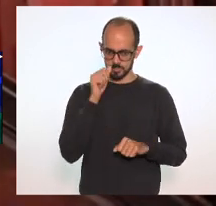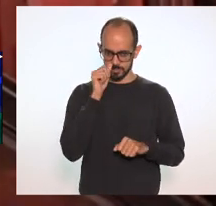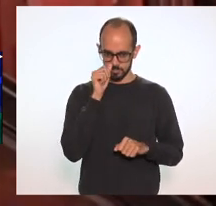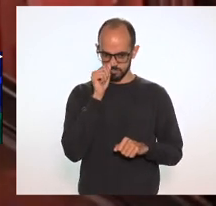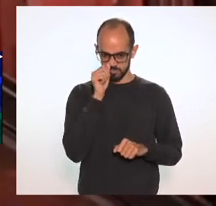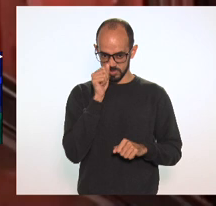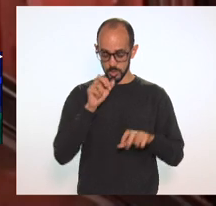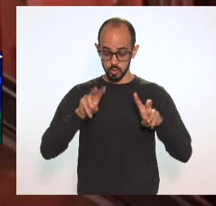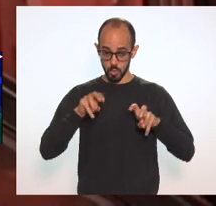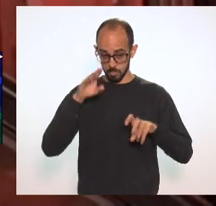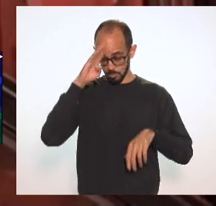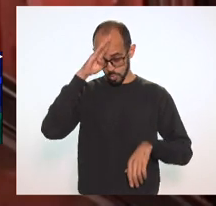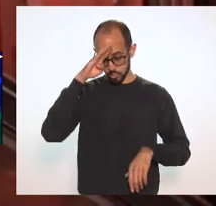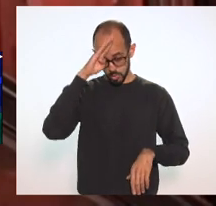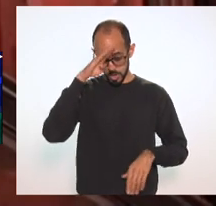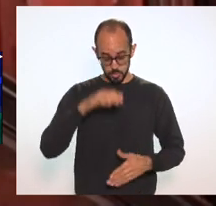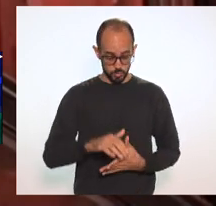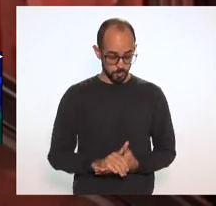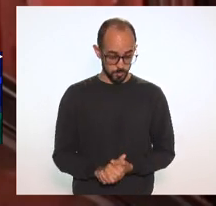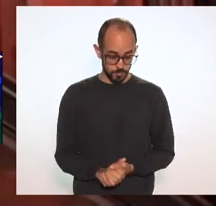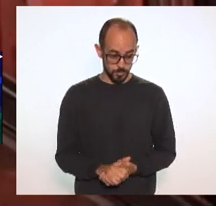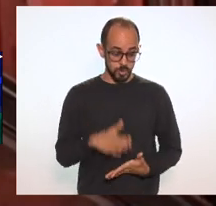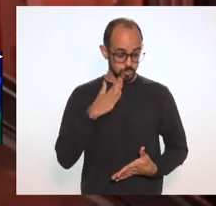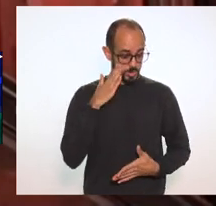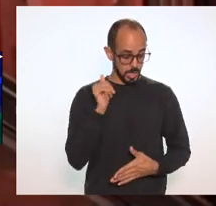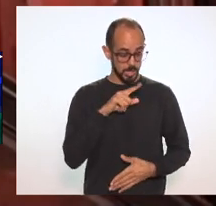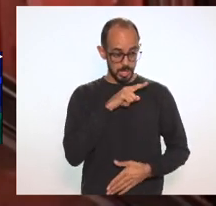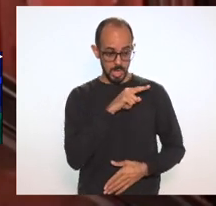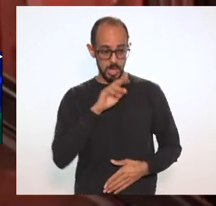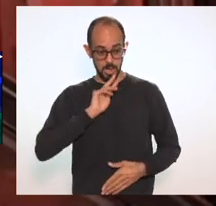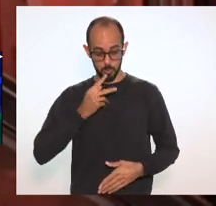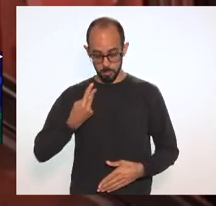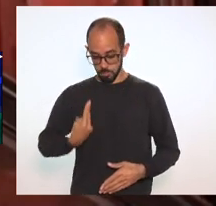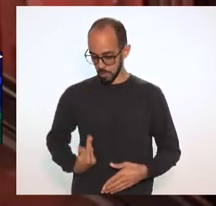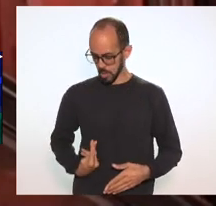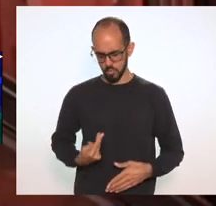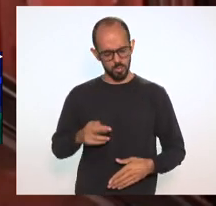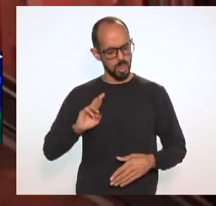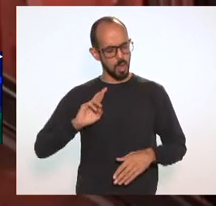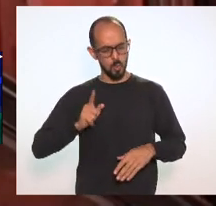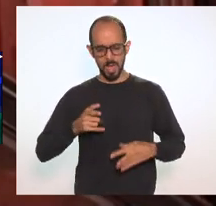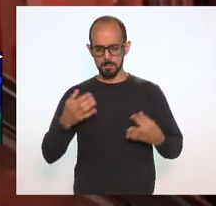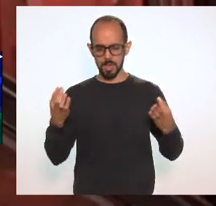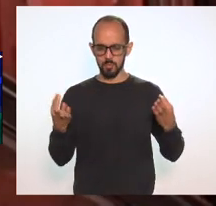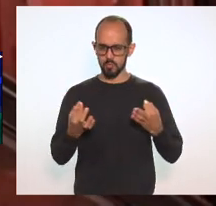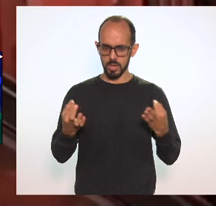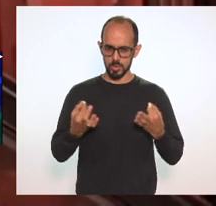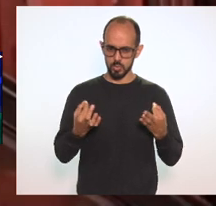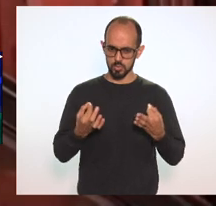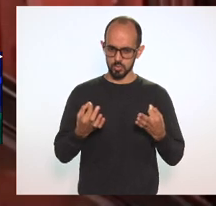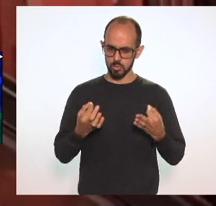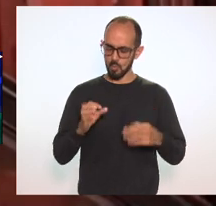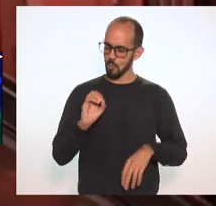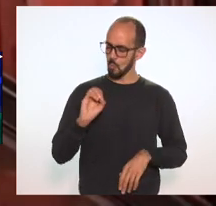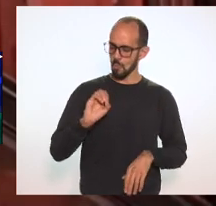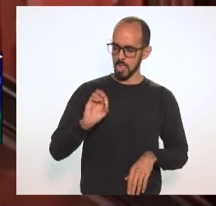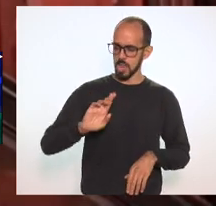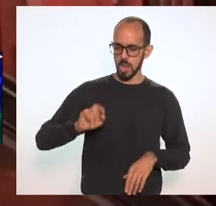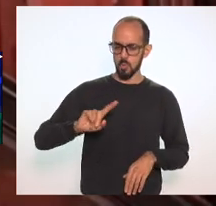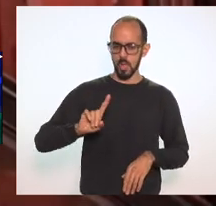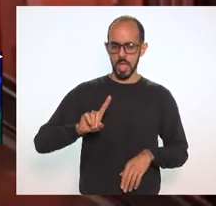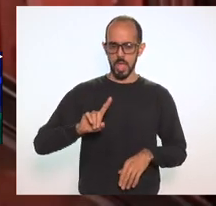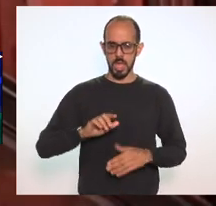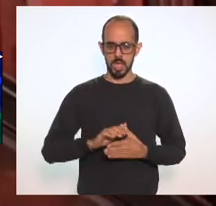presidente Jair bolsonaro eu sei que ele é humano não é perfeito Aliás não somos perfeito